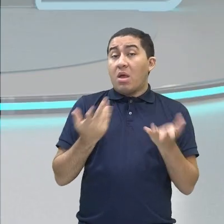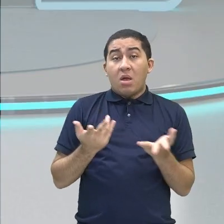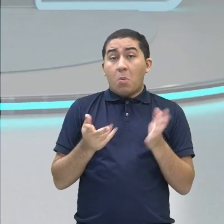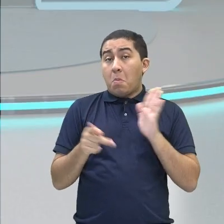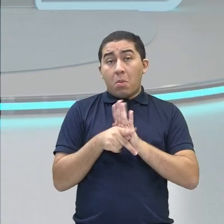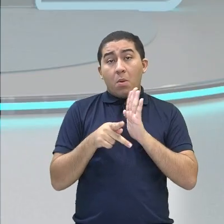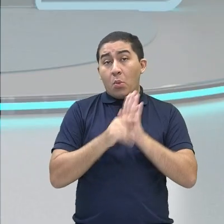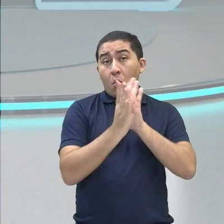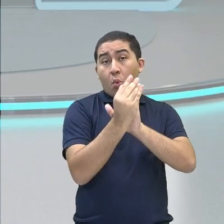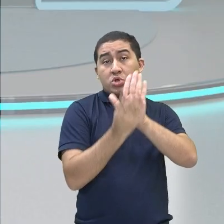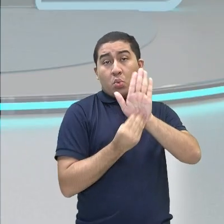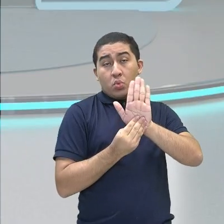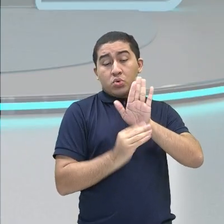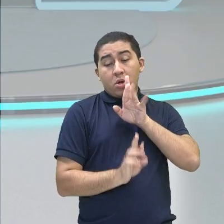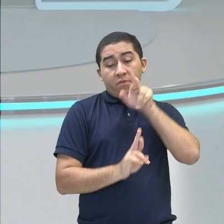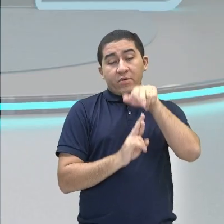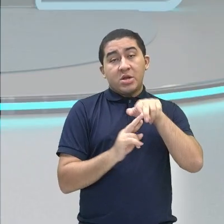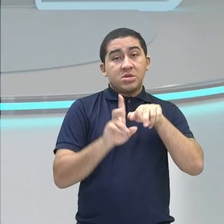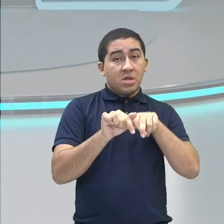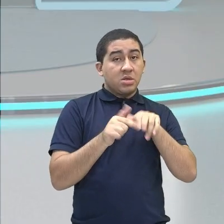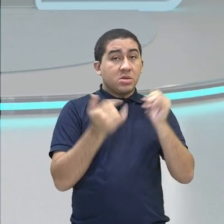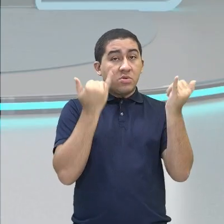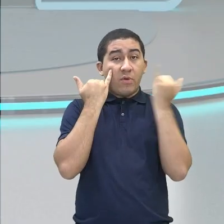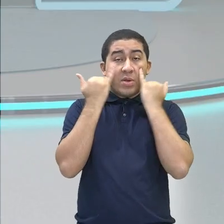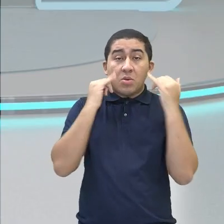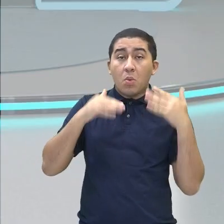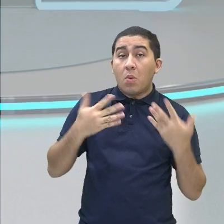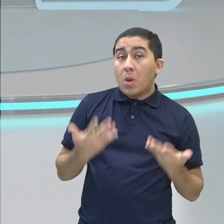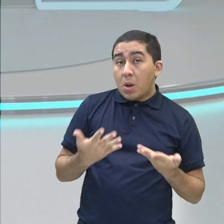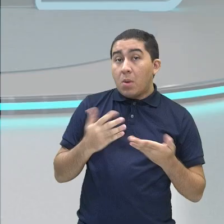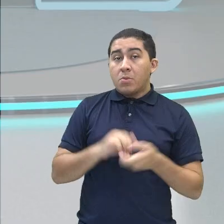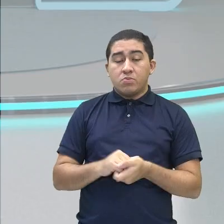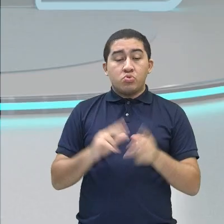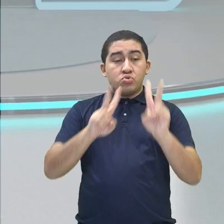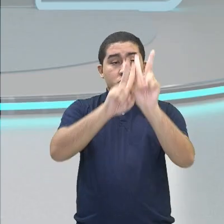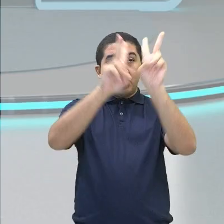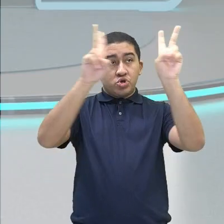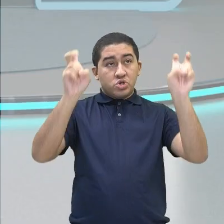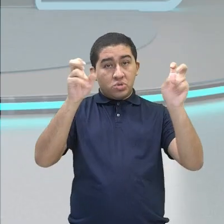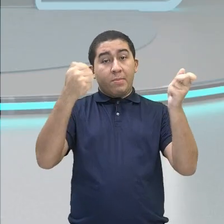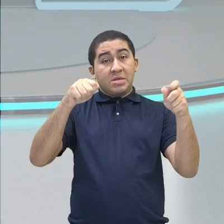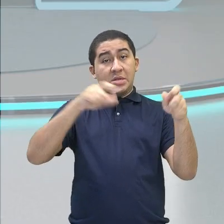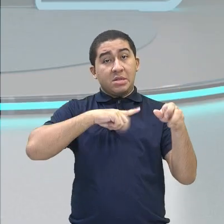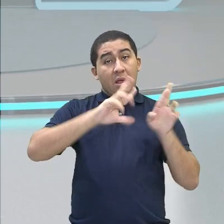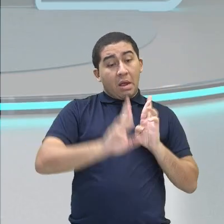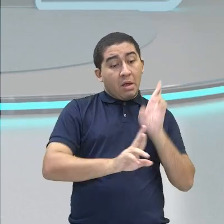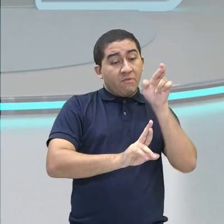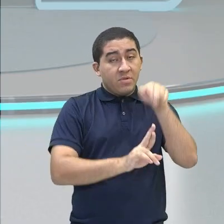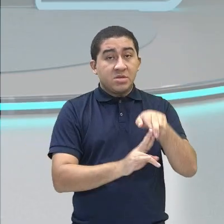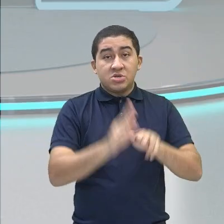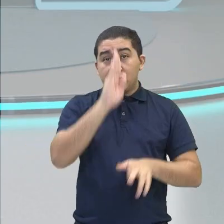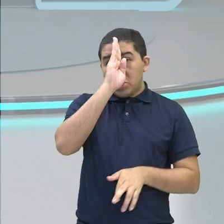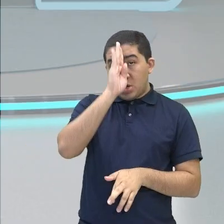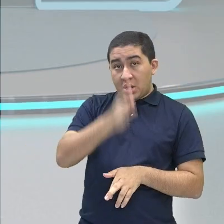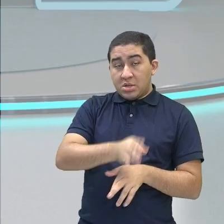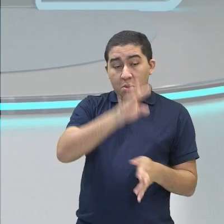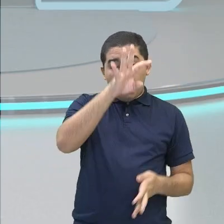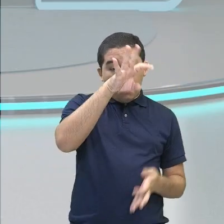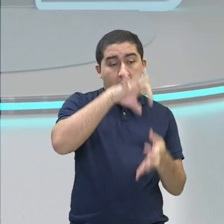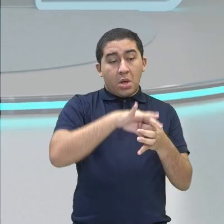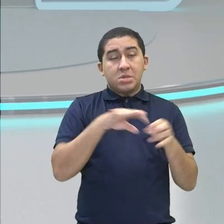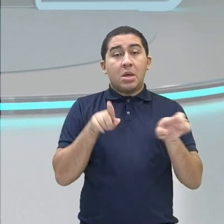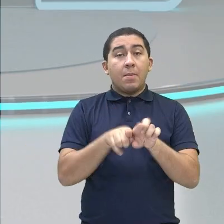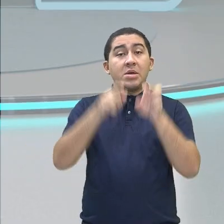do que trata aquelas informações. Então, o título, É um título curto e vai explicar de